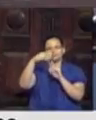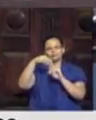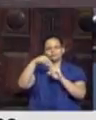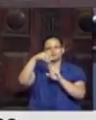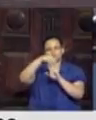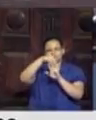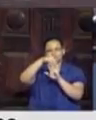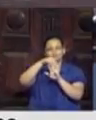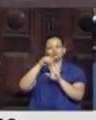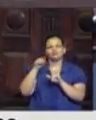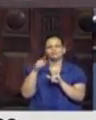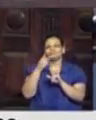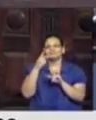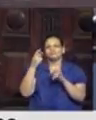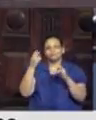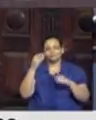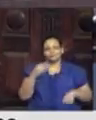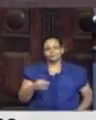confirmou